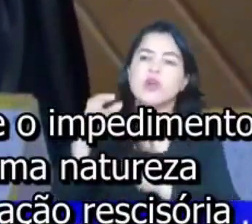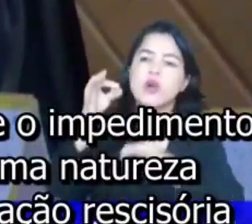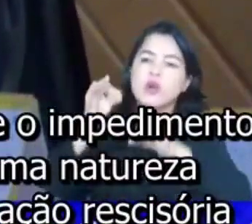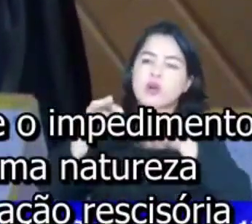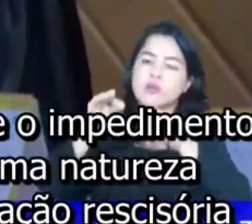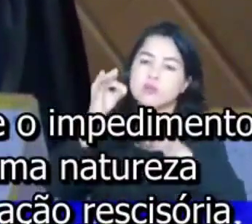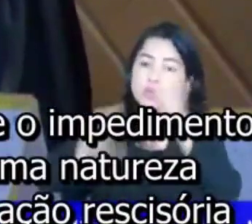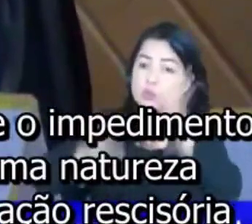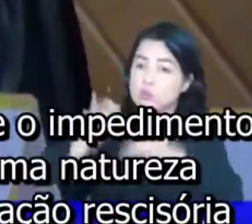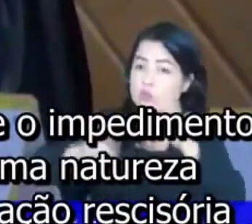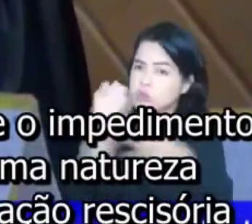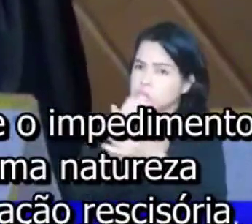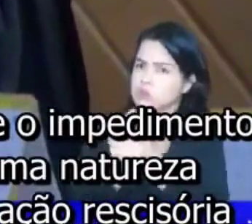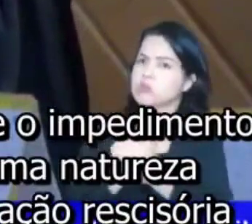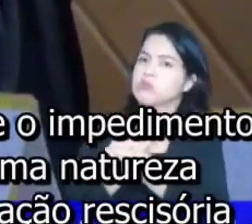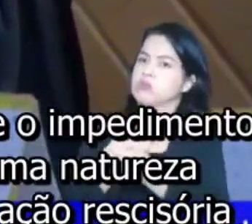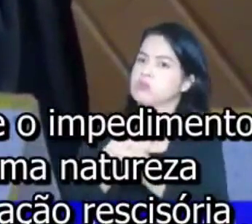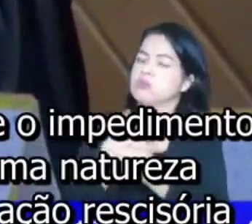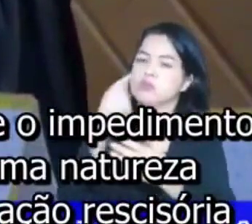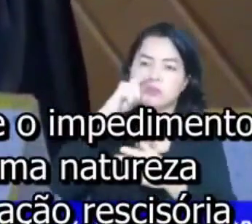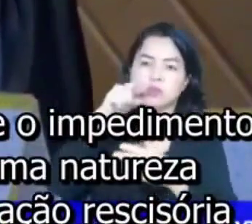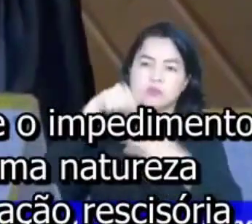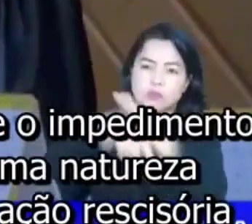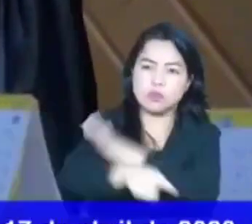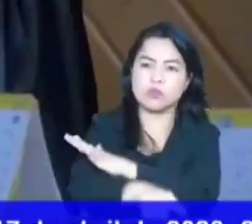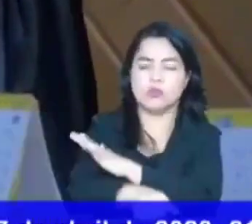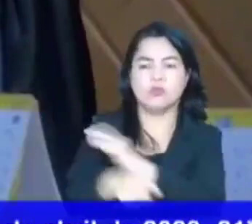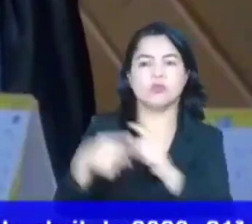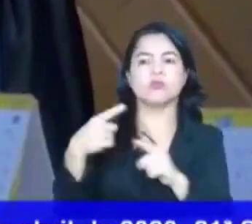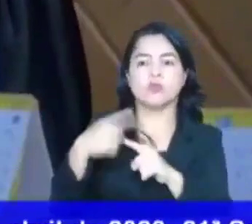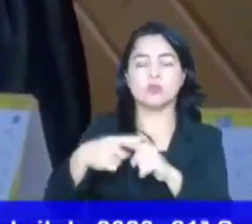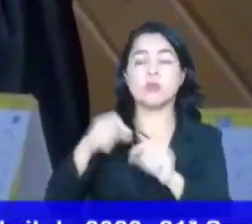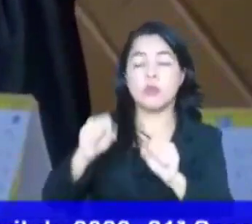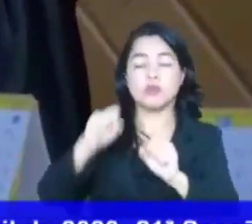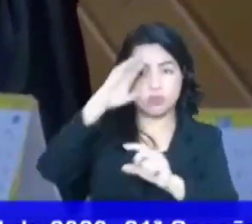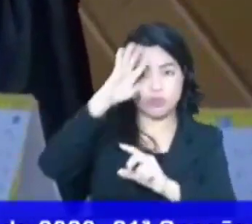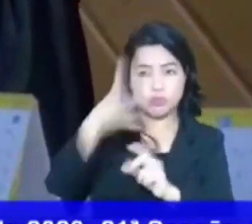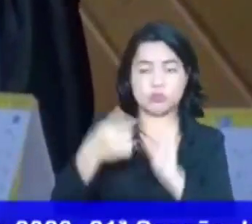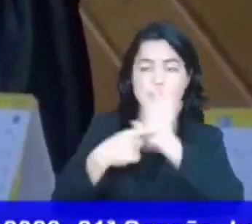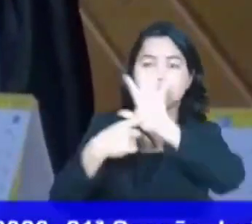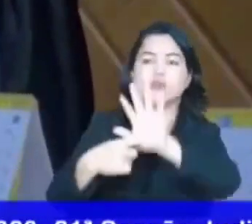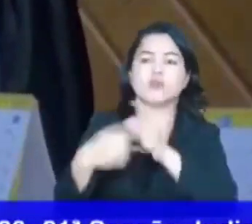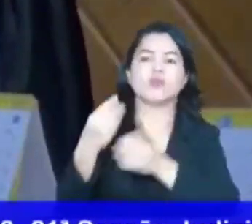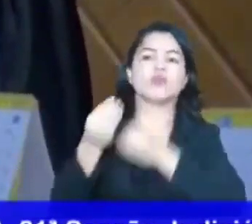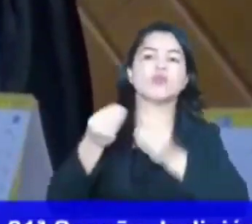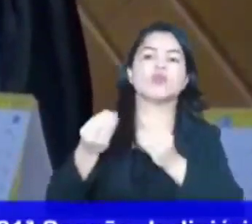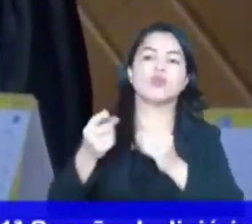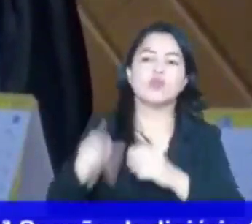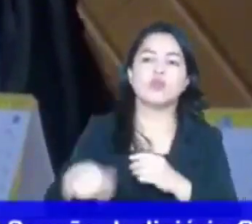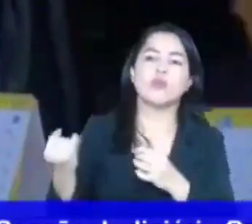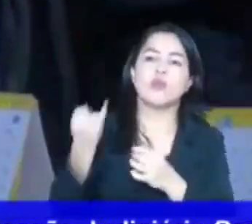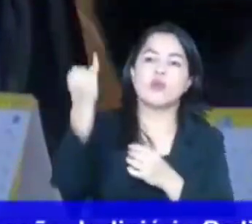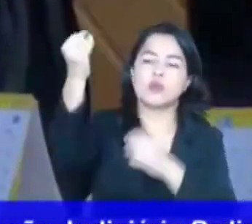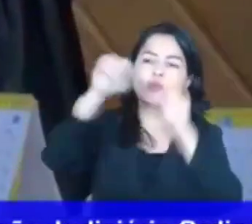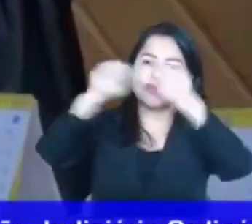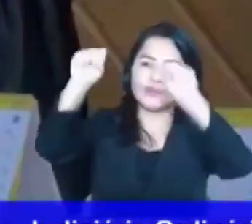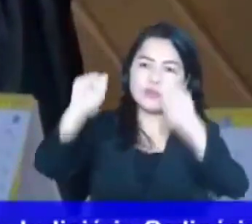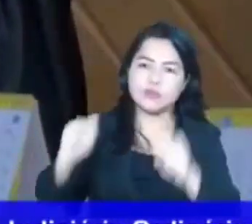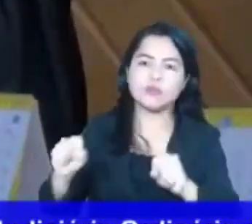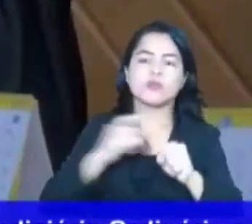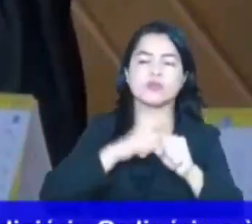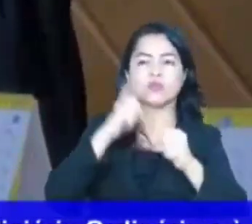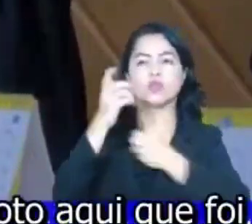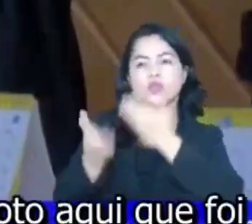gravosa, porque ele pode dar, inclusive, ensejo à ação rescisória. Tamanha a importância com que o sistema há de